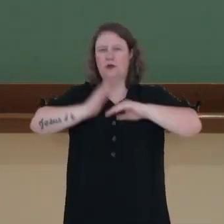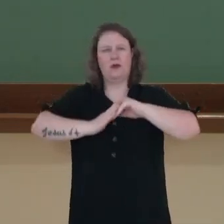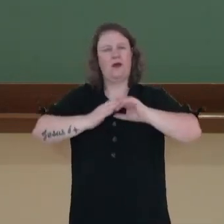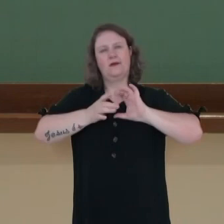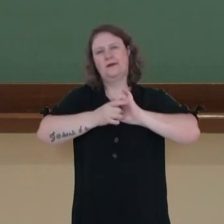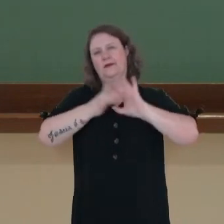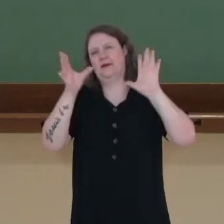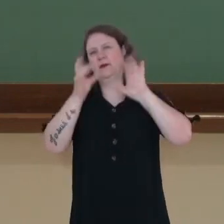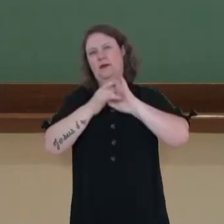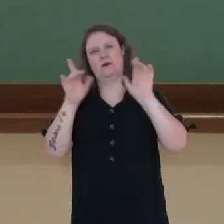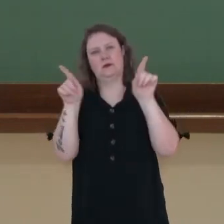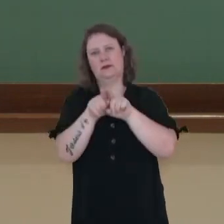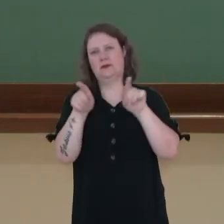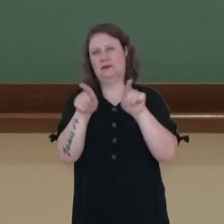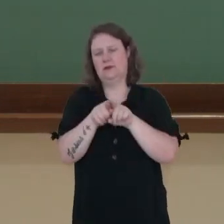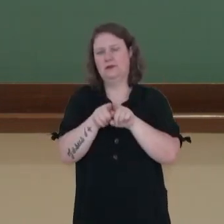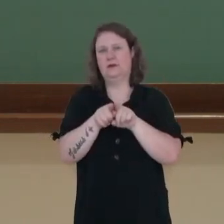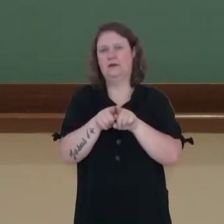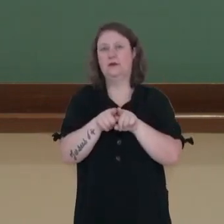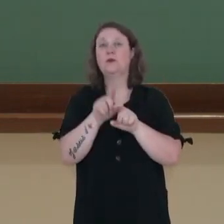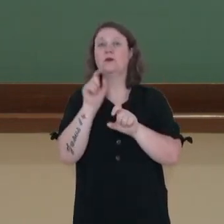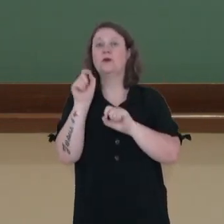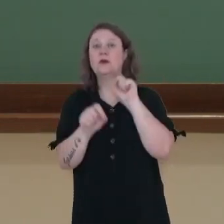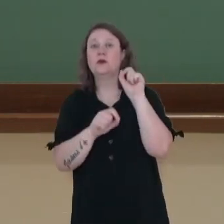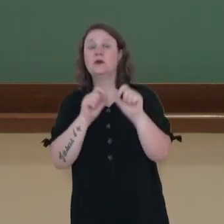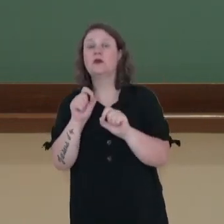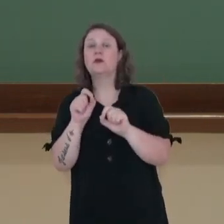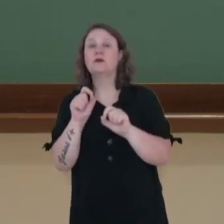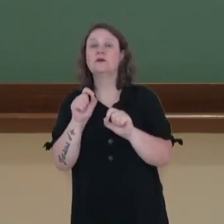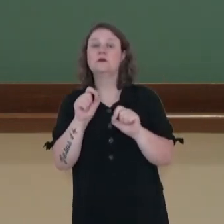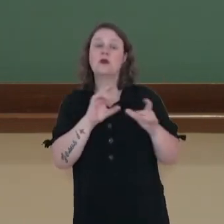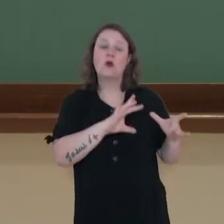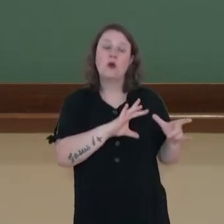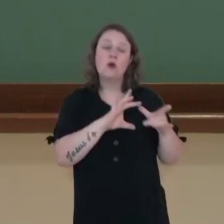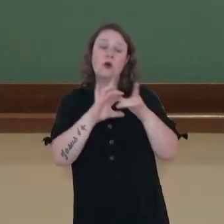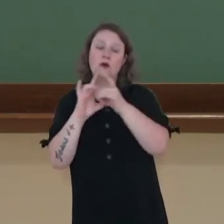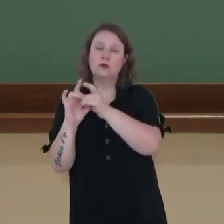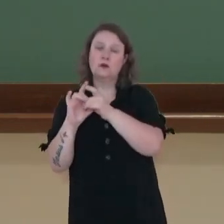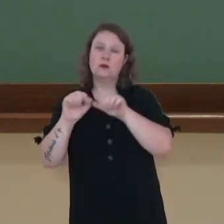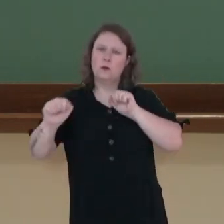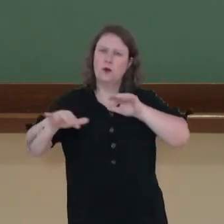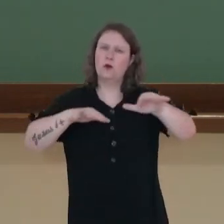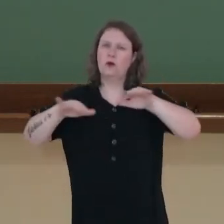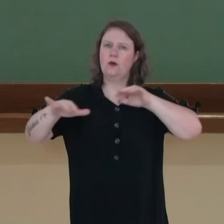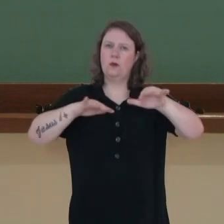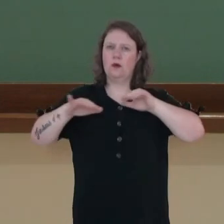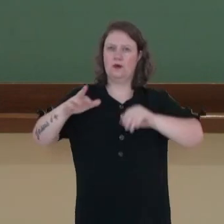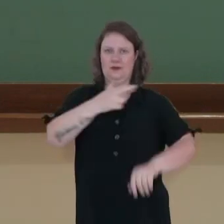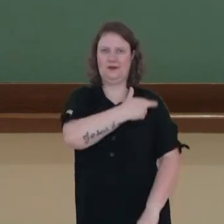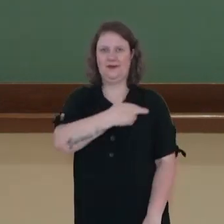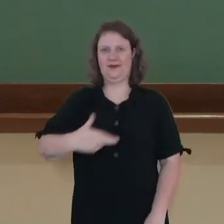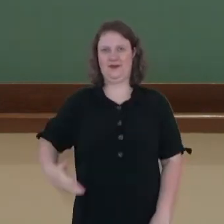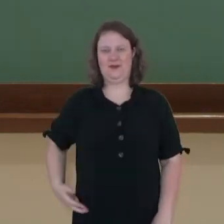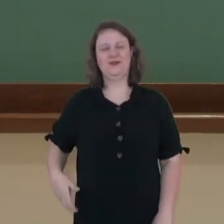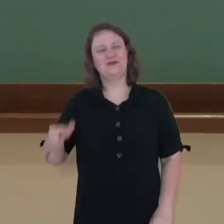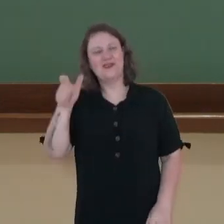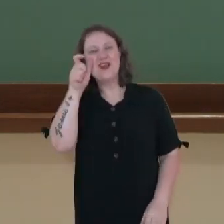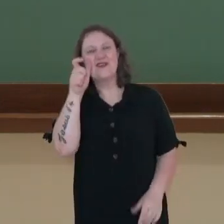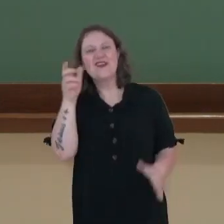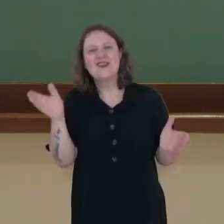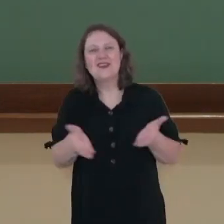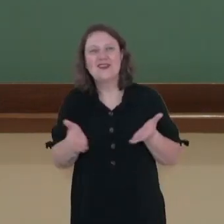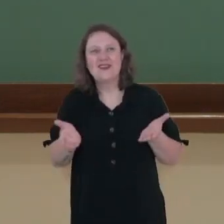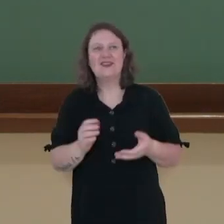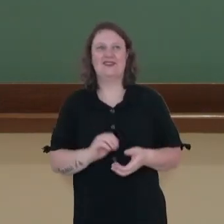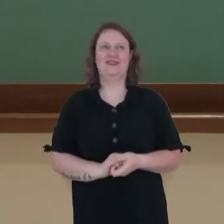Tá? E essas são as tendências dentro do movimento republicano, como nós acabamos de ver. Aqui